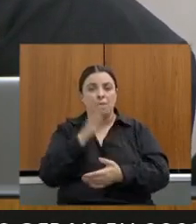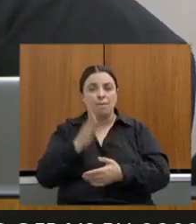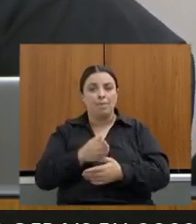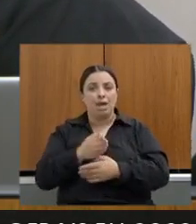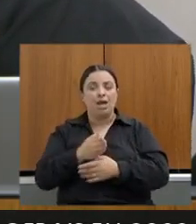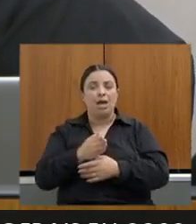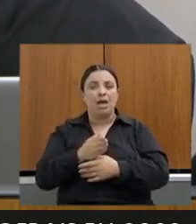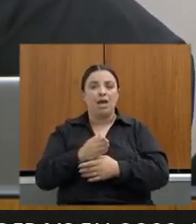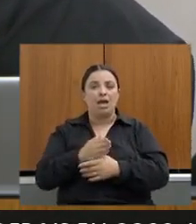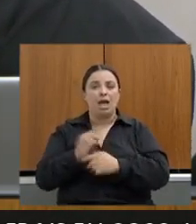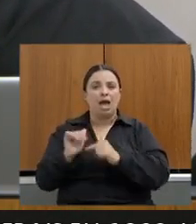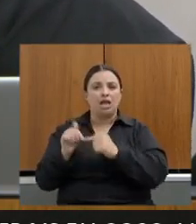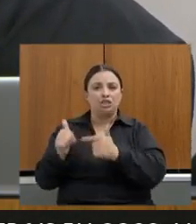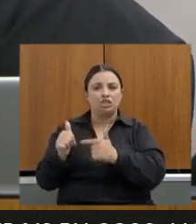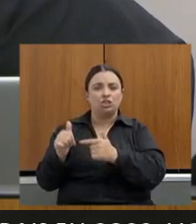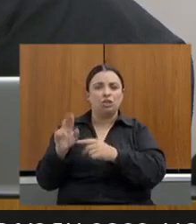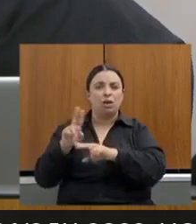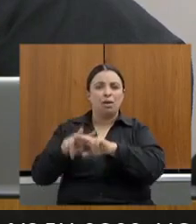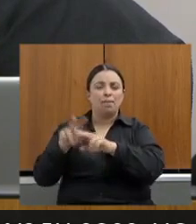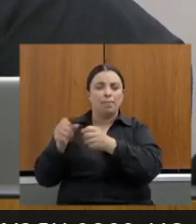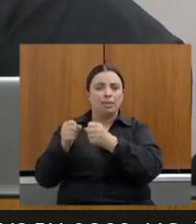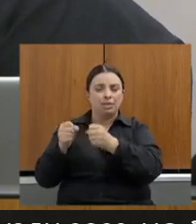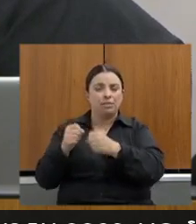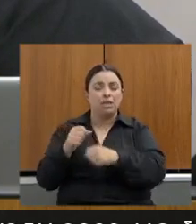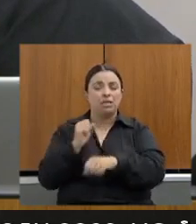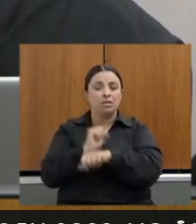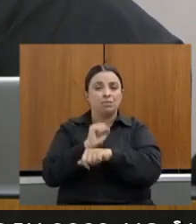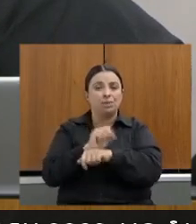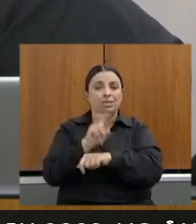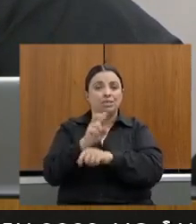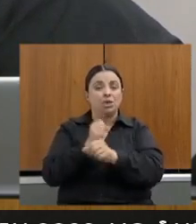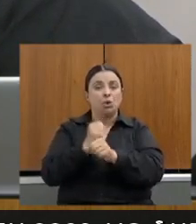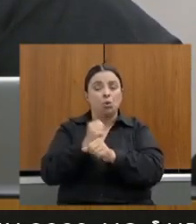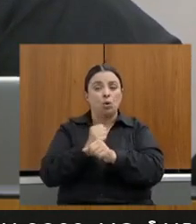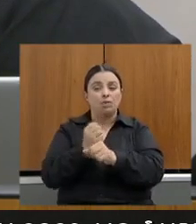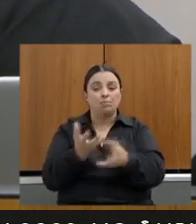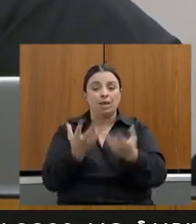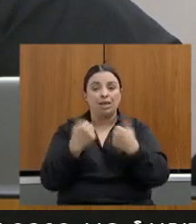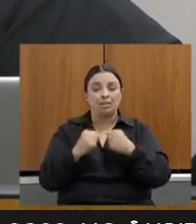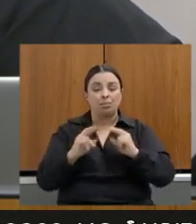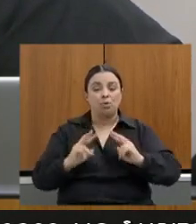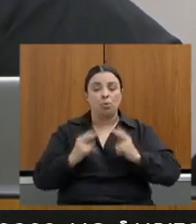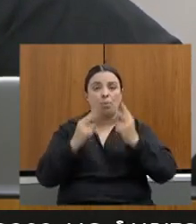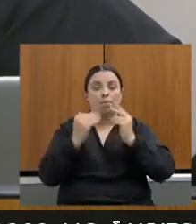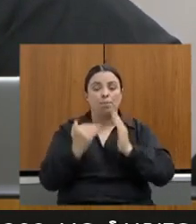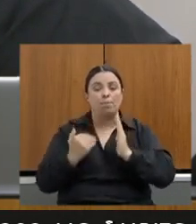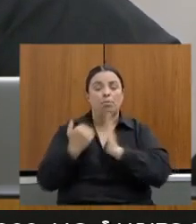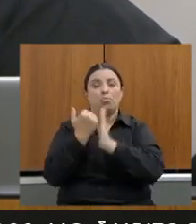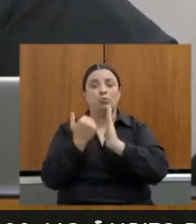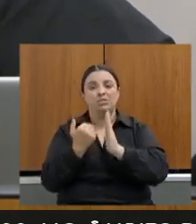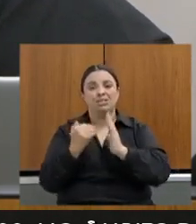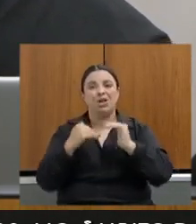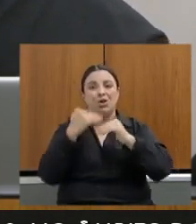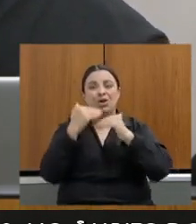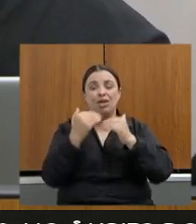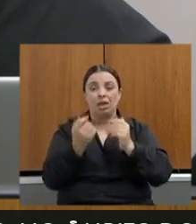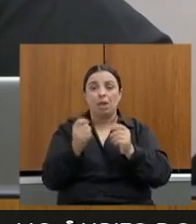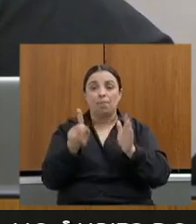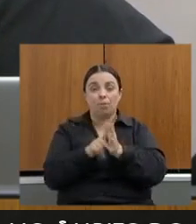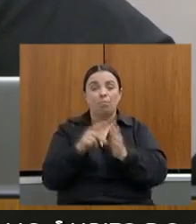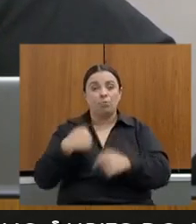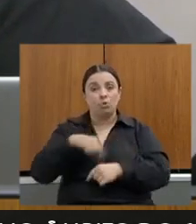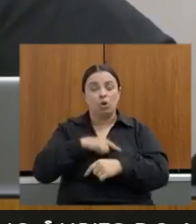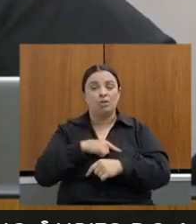espera 15 anos para receber uma promoção que nos valoriza com menos de 100 reais quando a promoção coincide com a